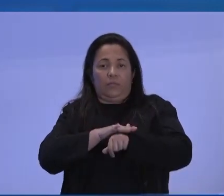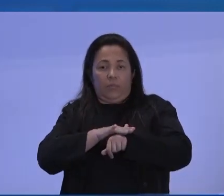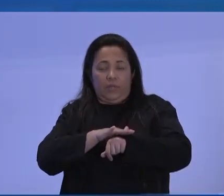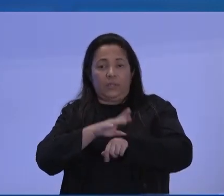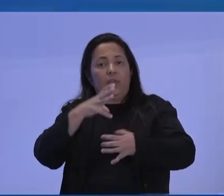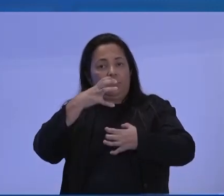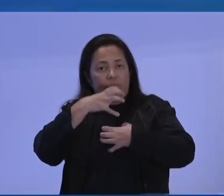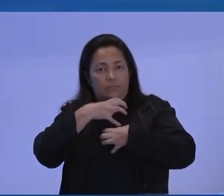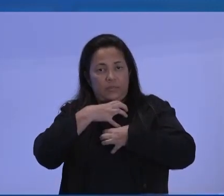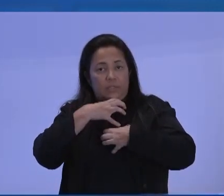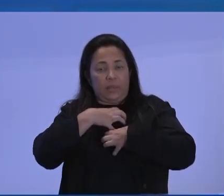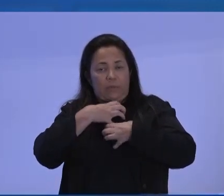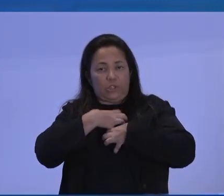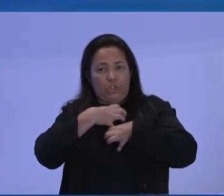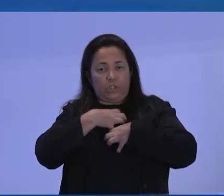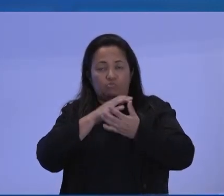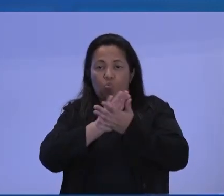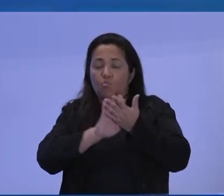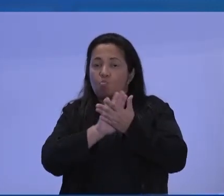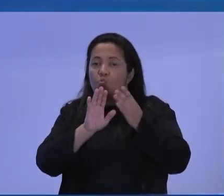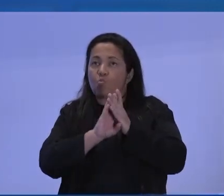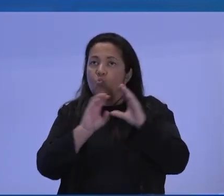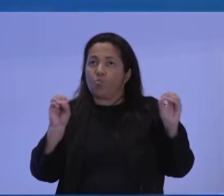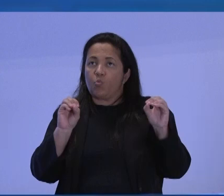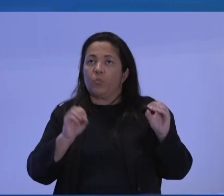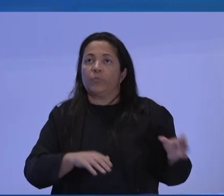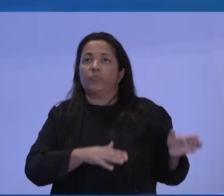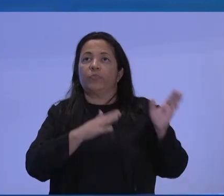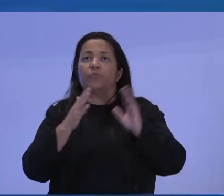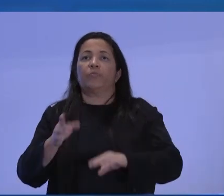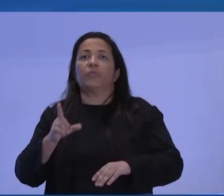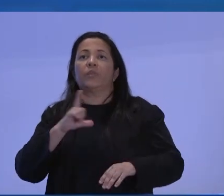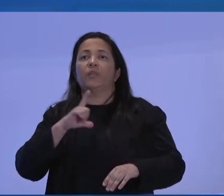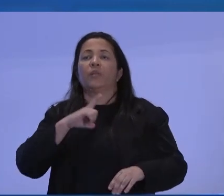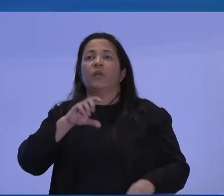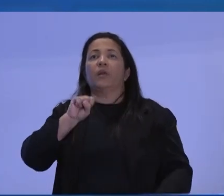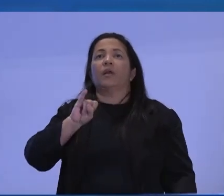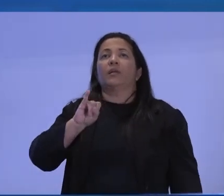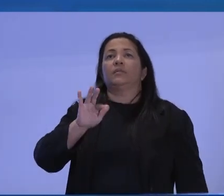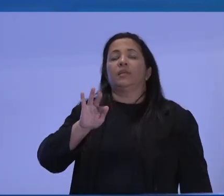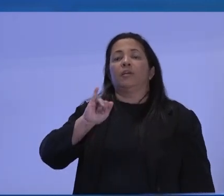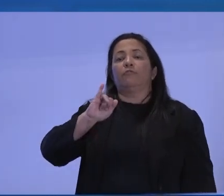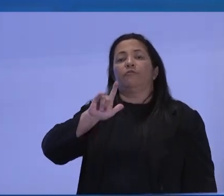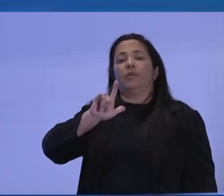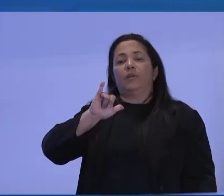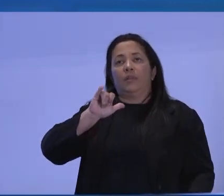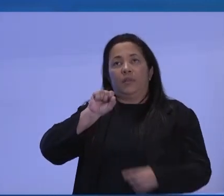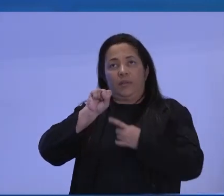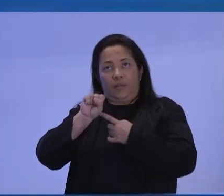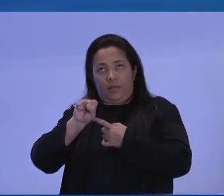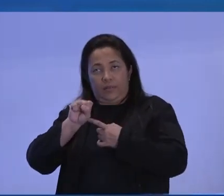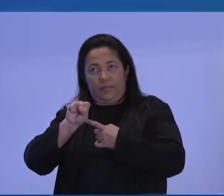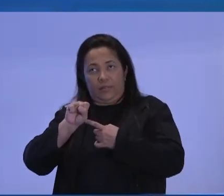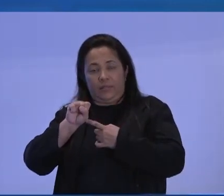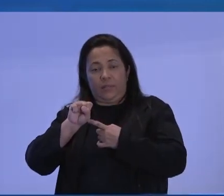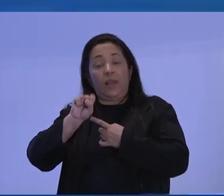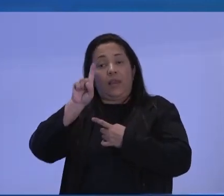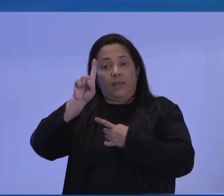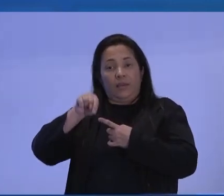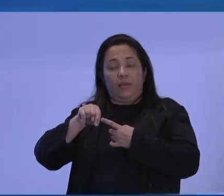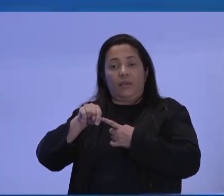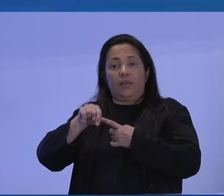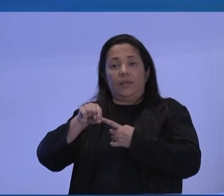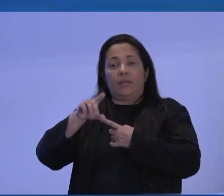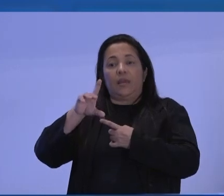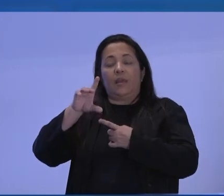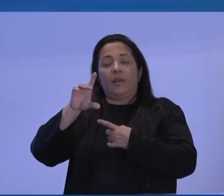assintomática. Na forma dimorfa, temos aí a sífilis secundária, que é uma doença sexualmente transmissível